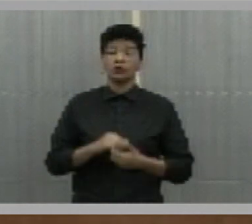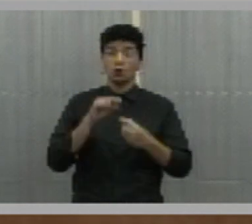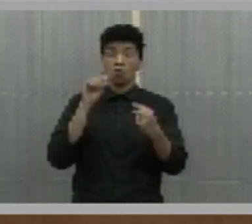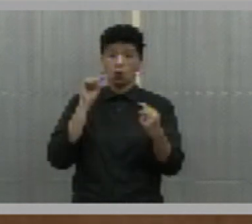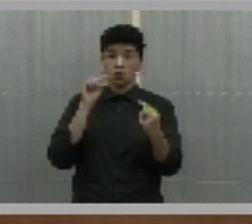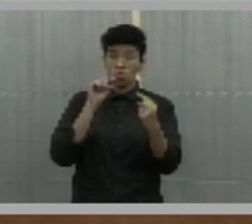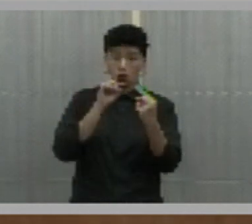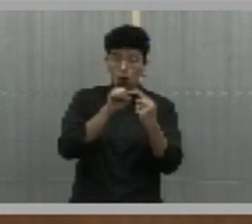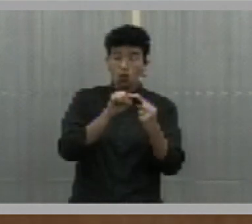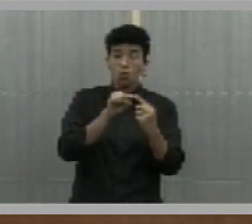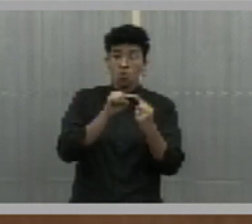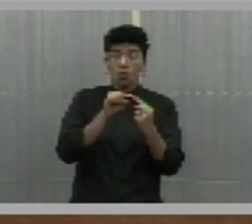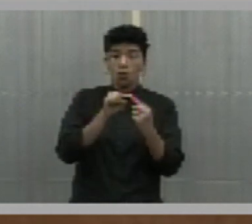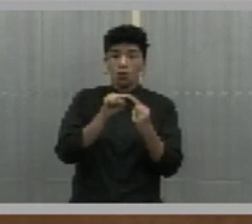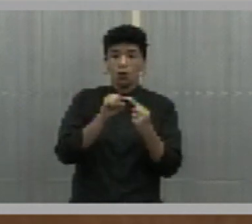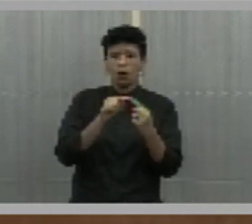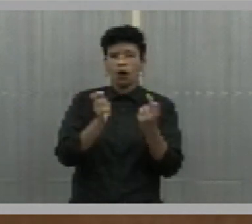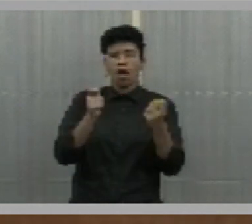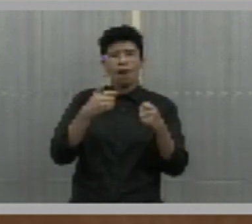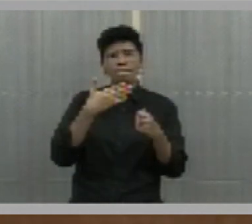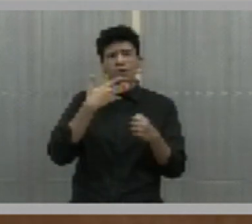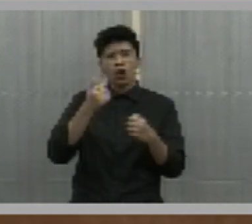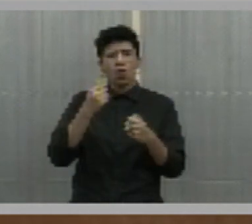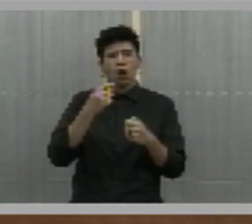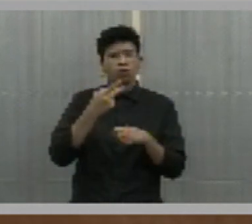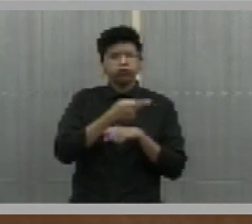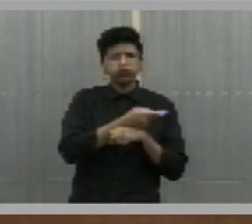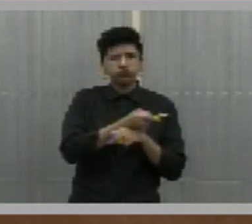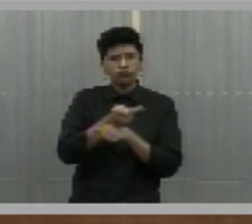objetivo é conhecer o espaço físico